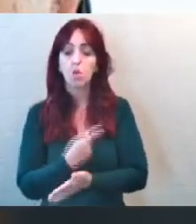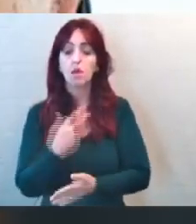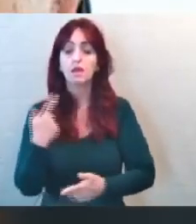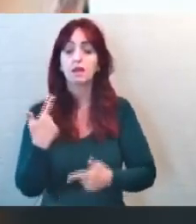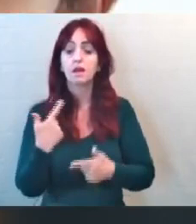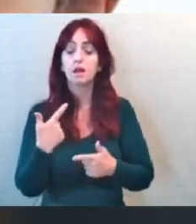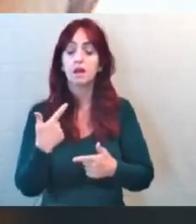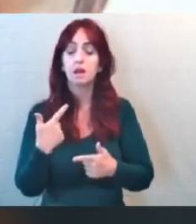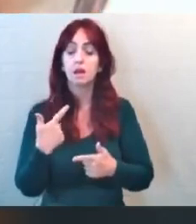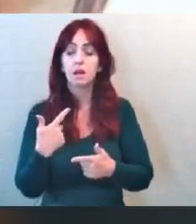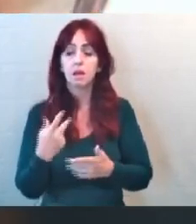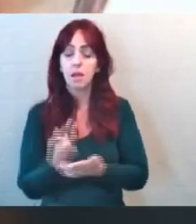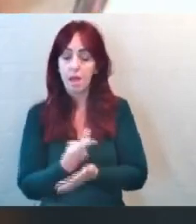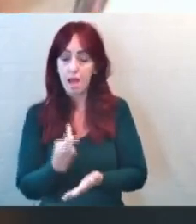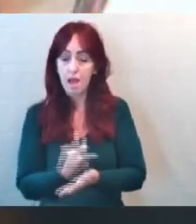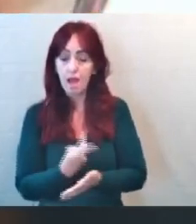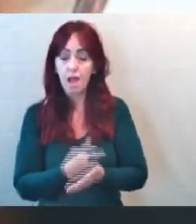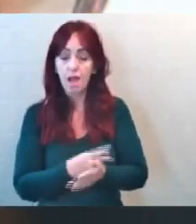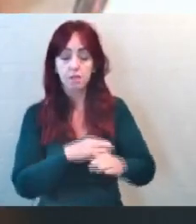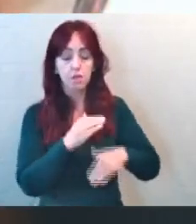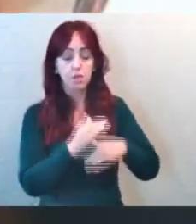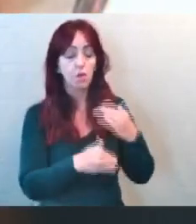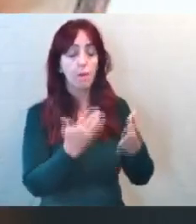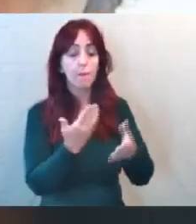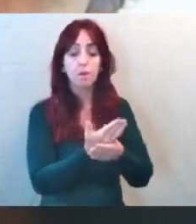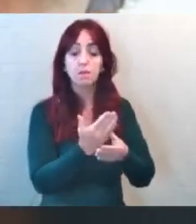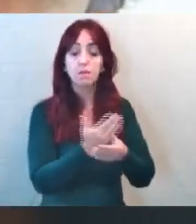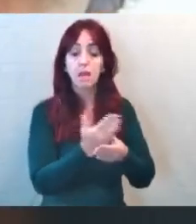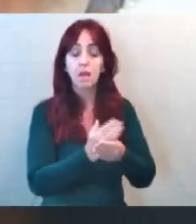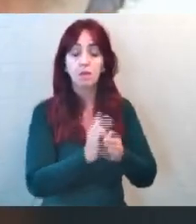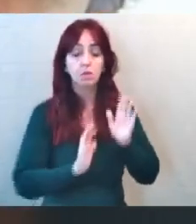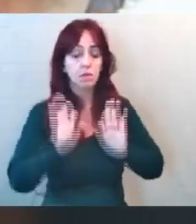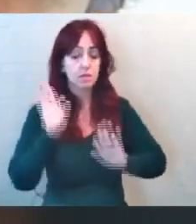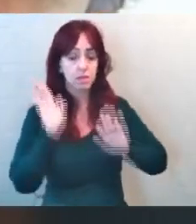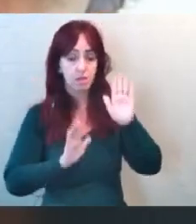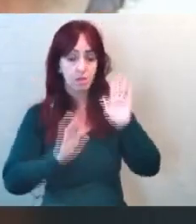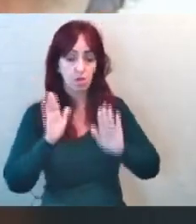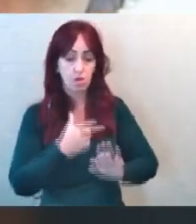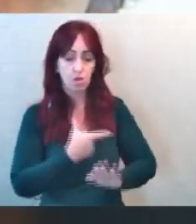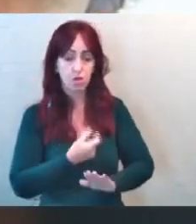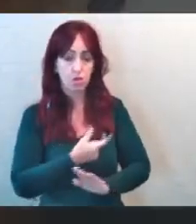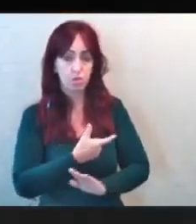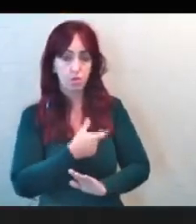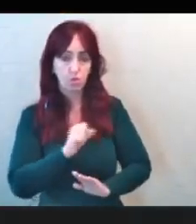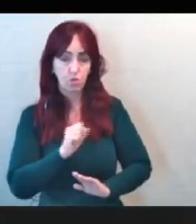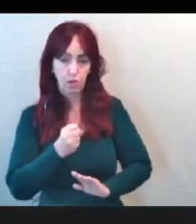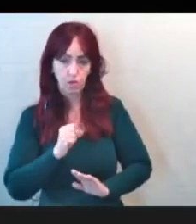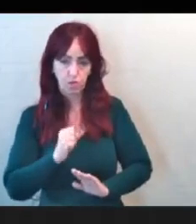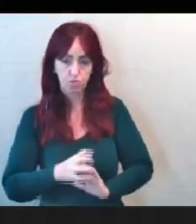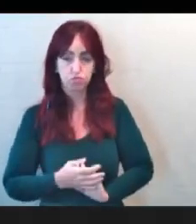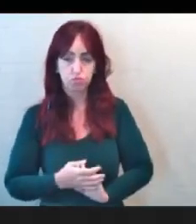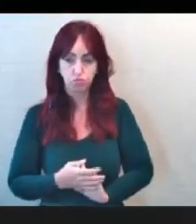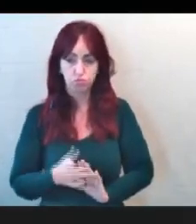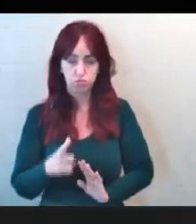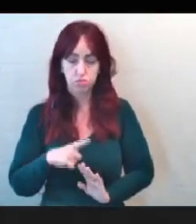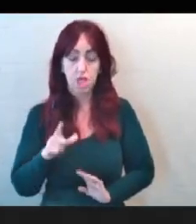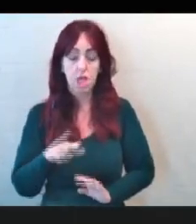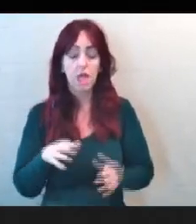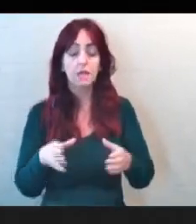eventual irregularidade ocorrida no processo licitatório lá em